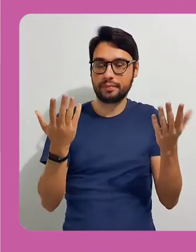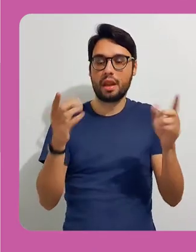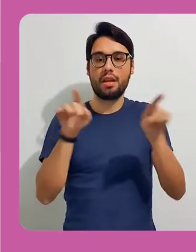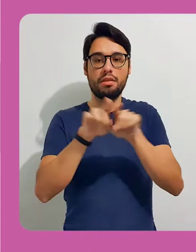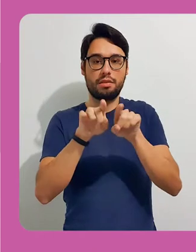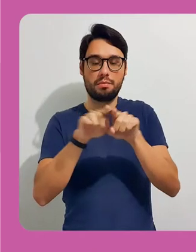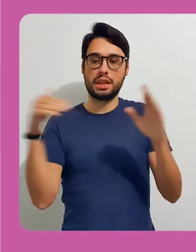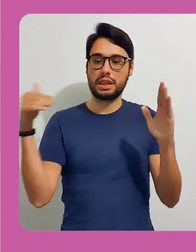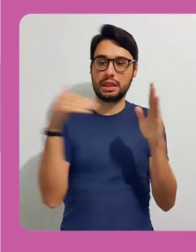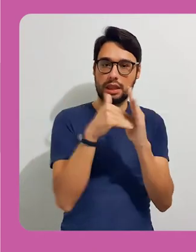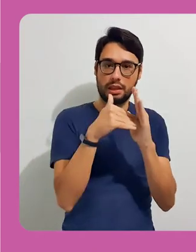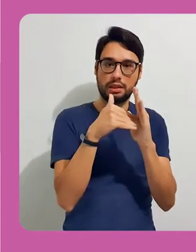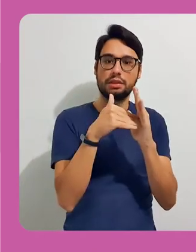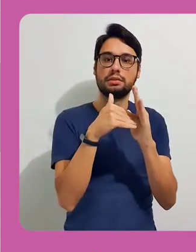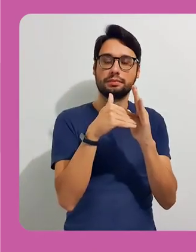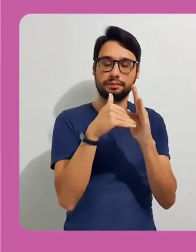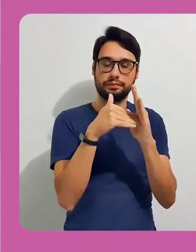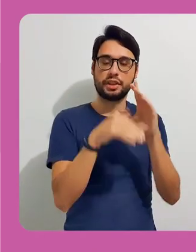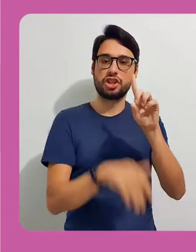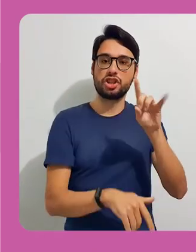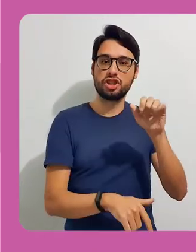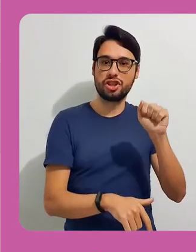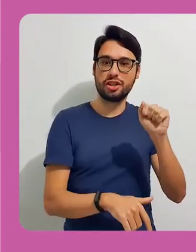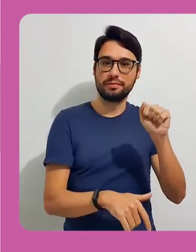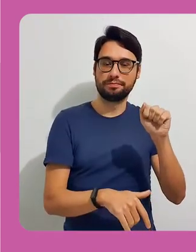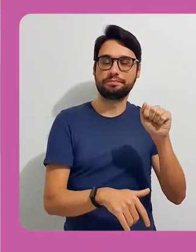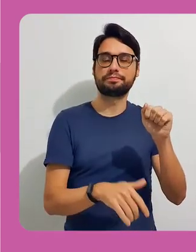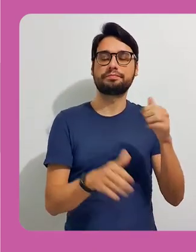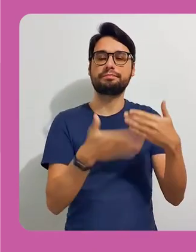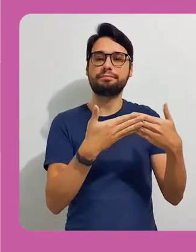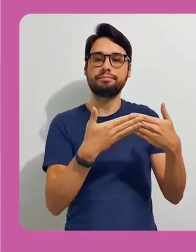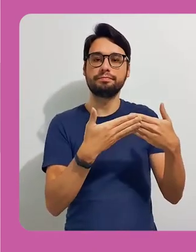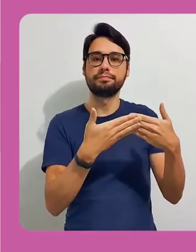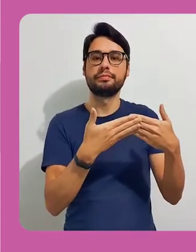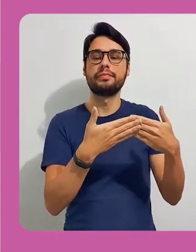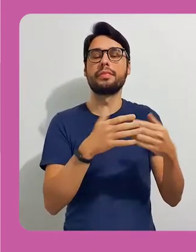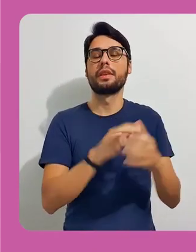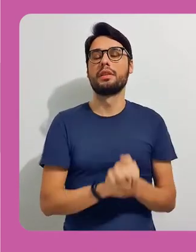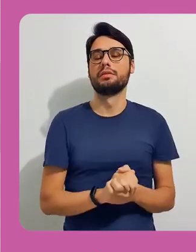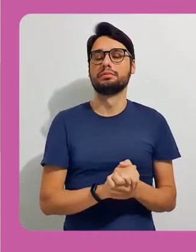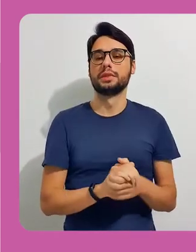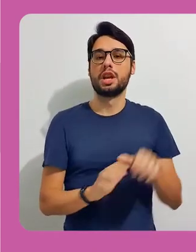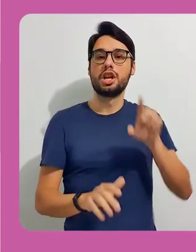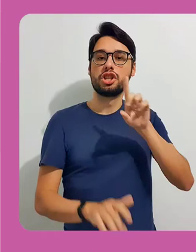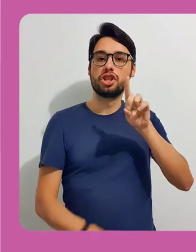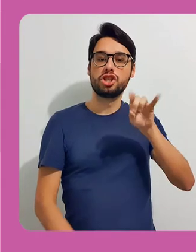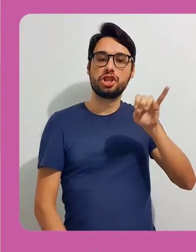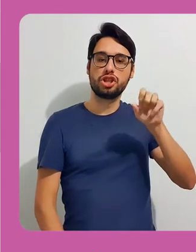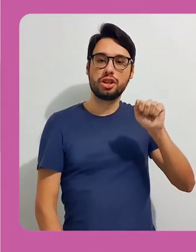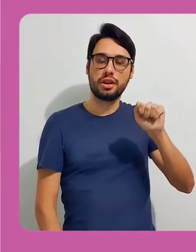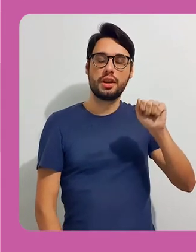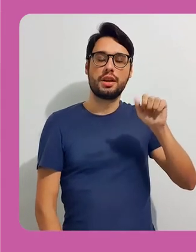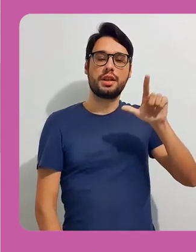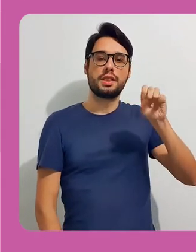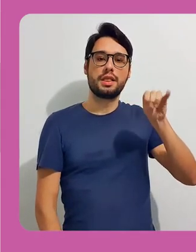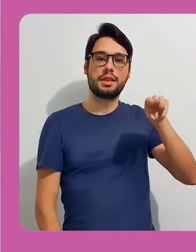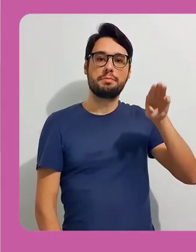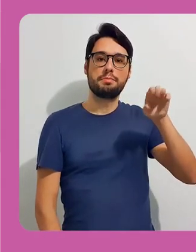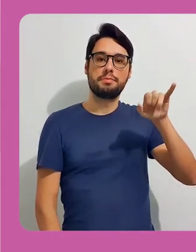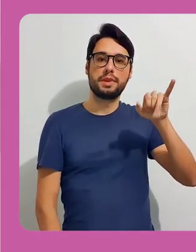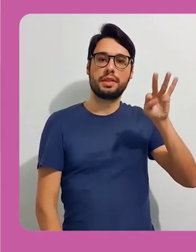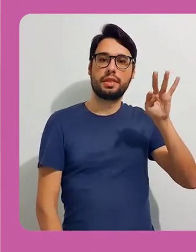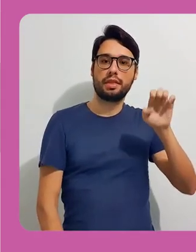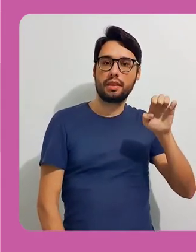do dia oi e essa data limite essa data limite é importante o prestem atenção data limite significa